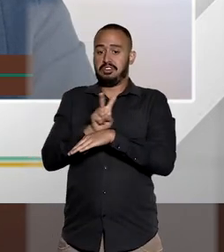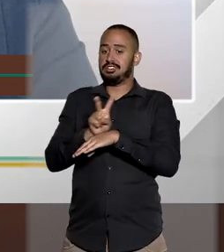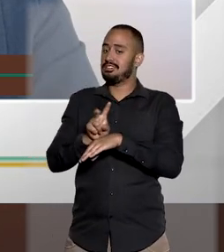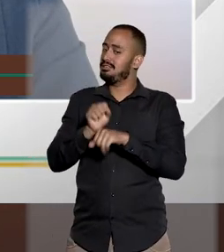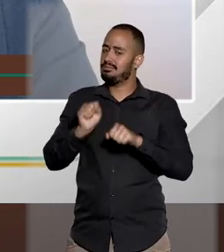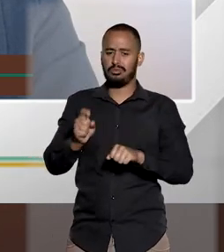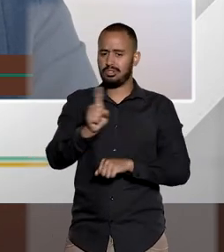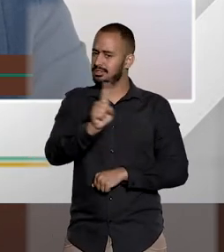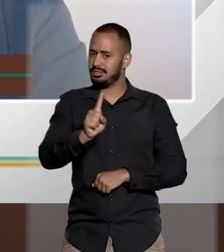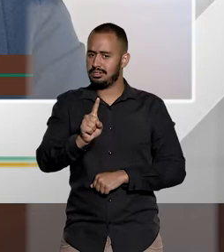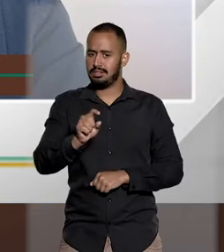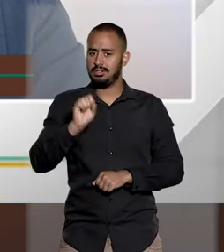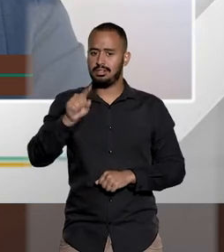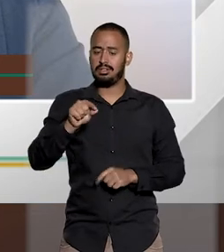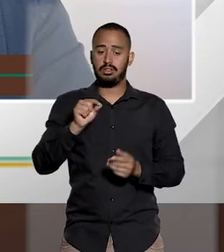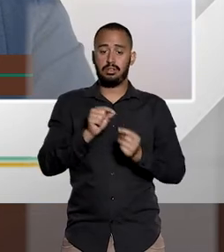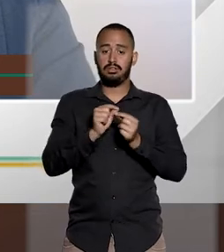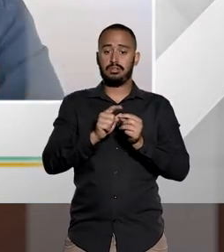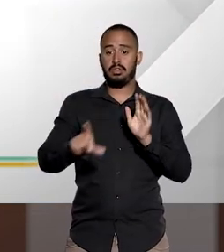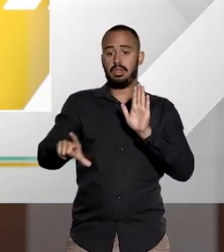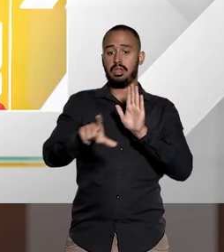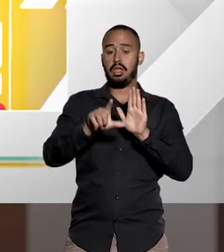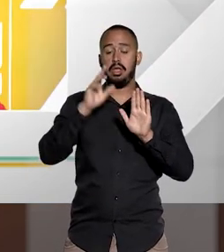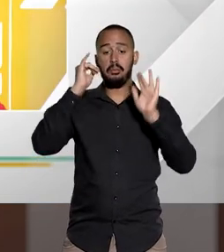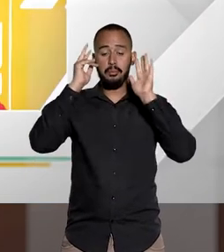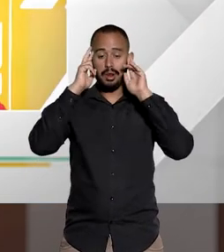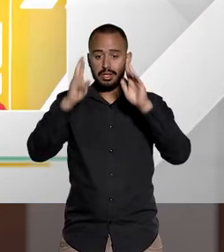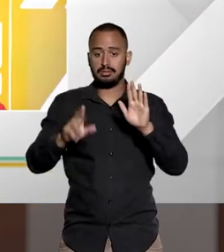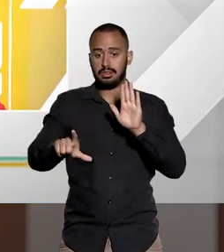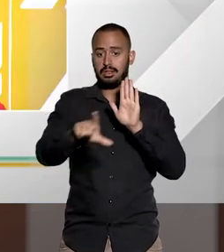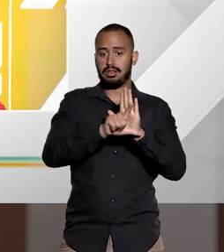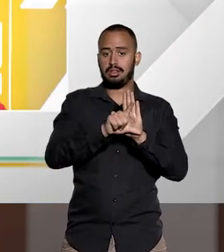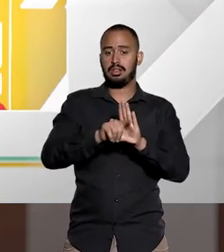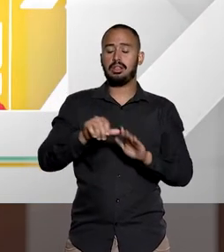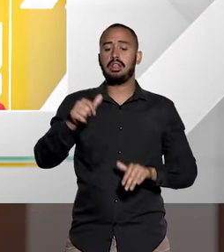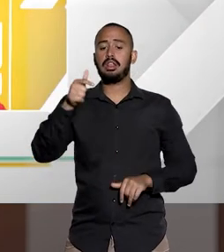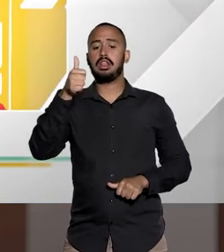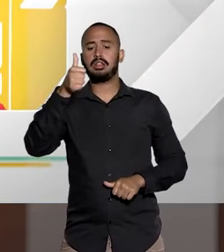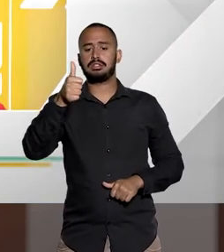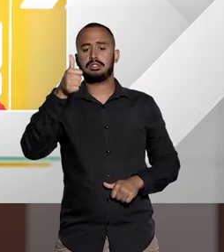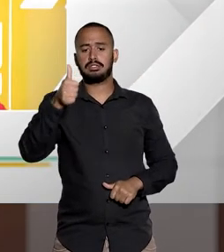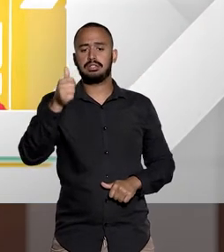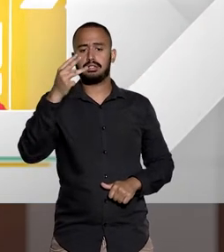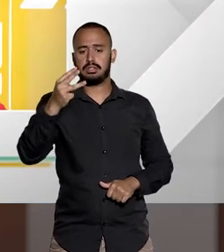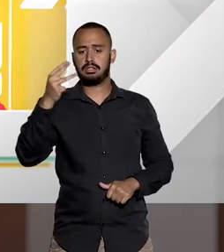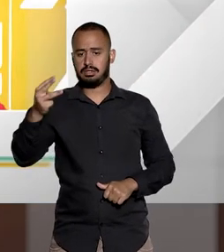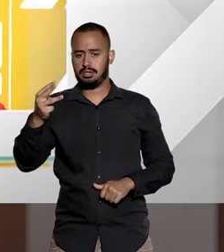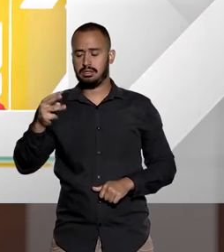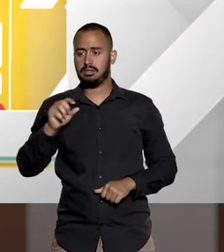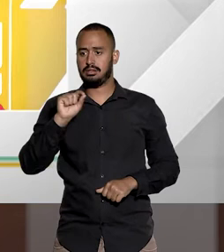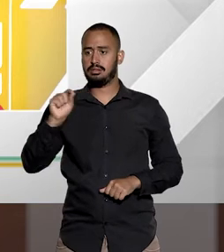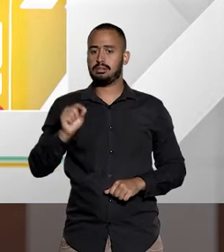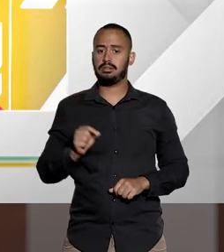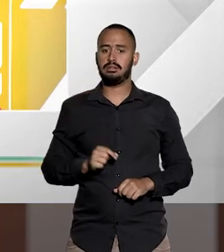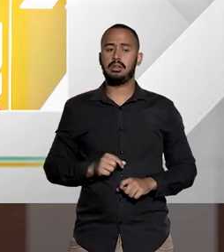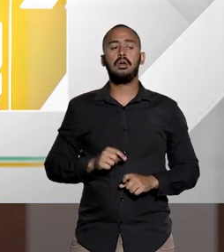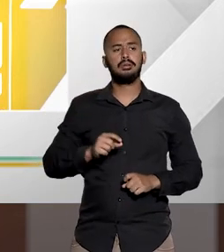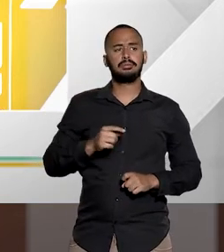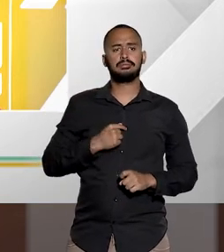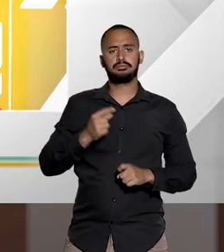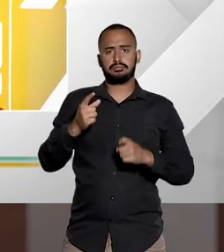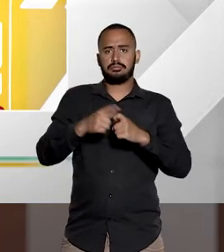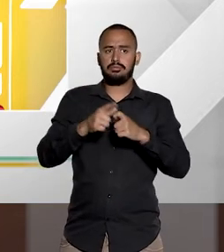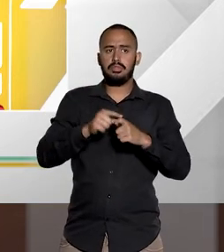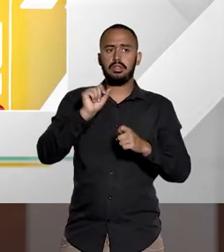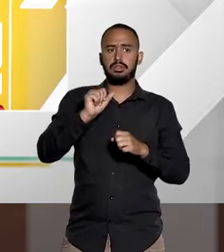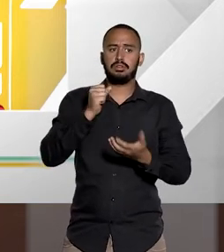a 14.133. É necessário o contraditório prévio, professora Di Pietro, no caso de intervenção em